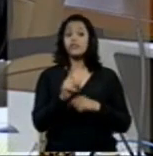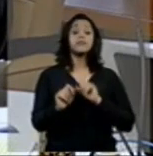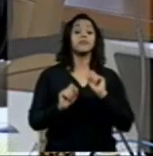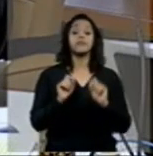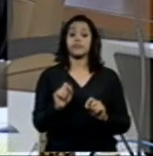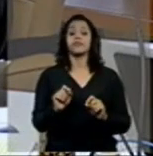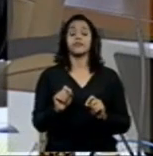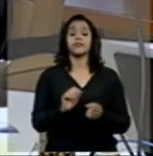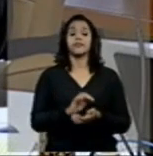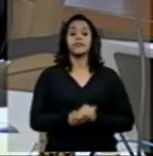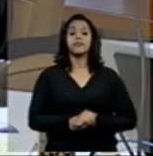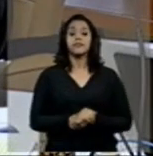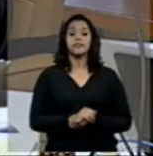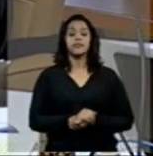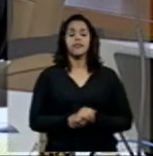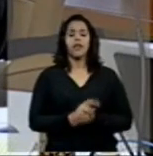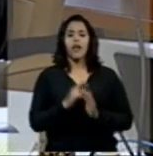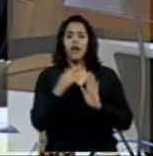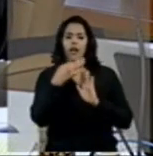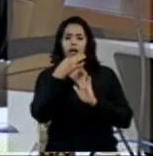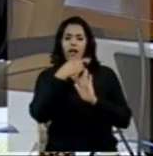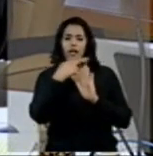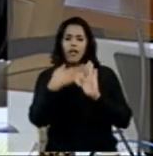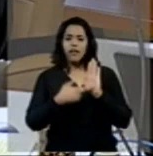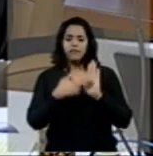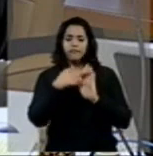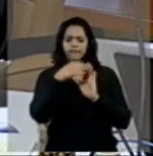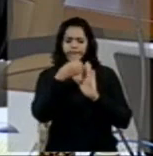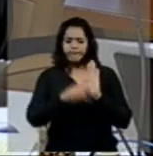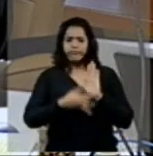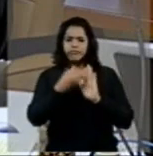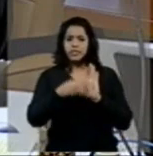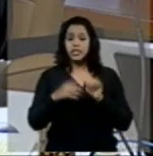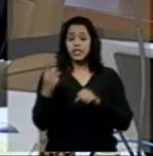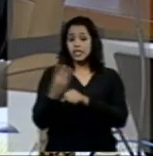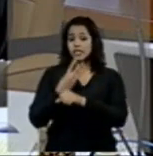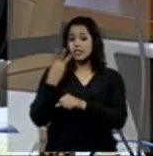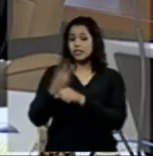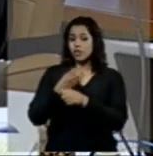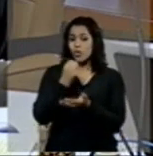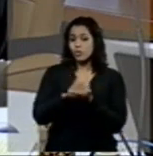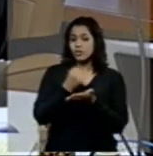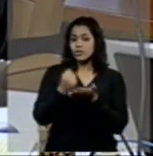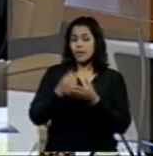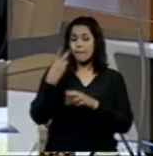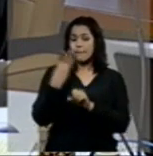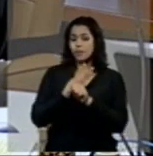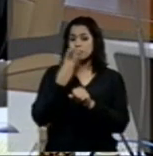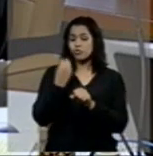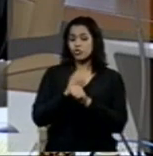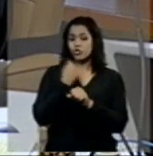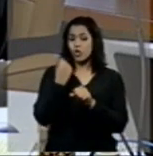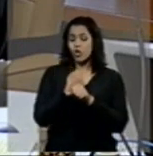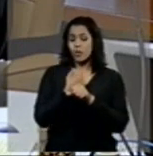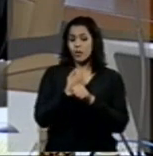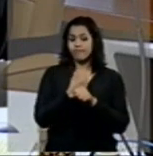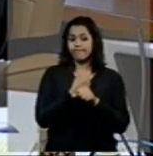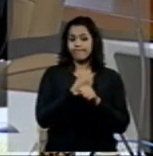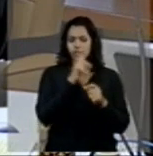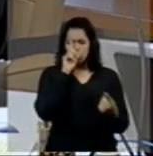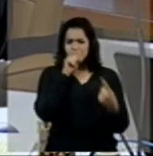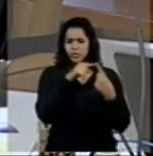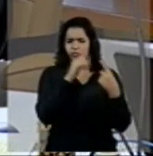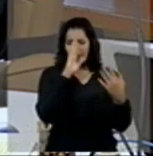dizendo que a regulamentação da terceirização da contratação de mão de obra na atividade fim